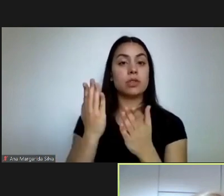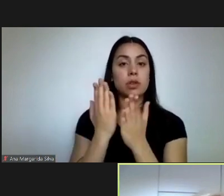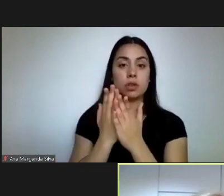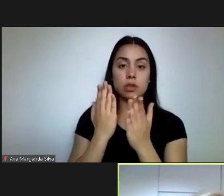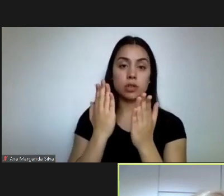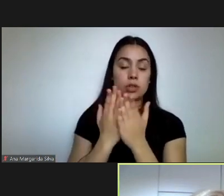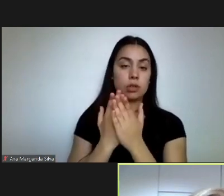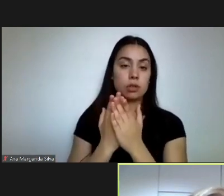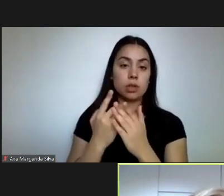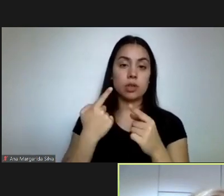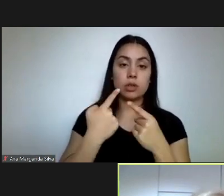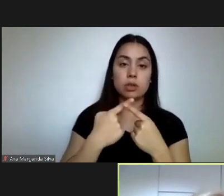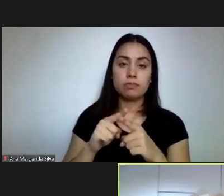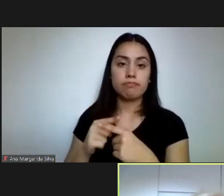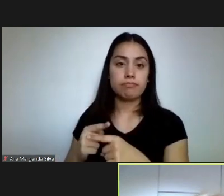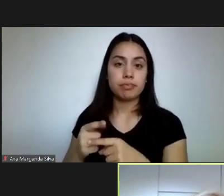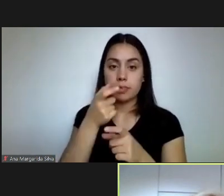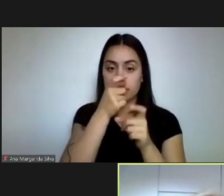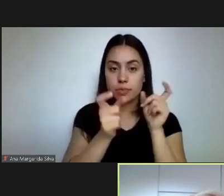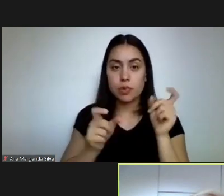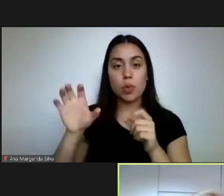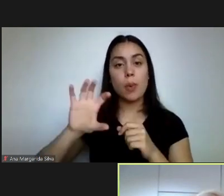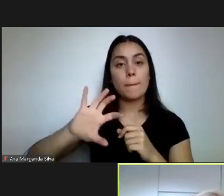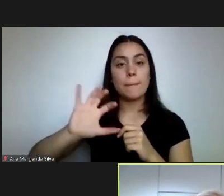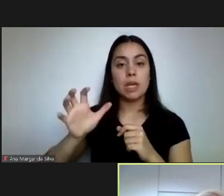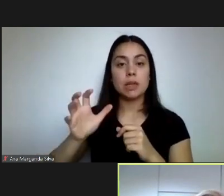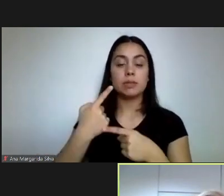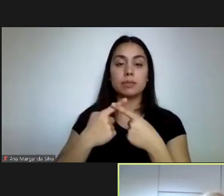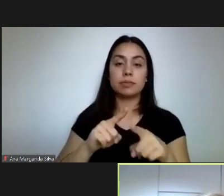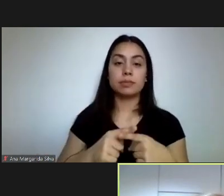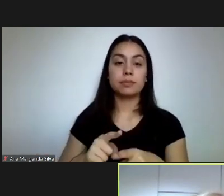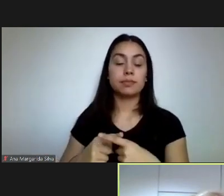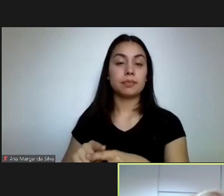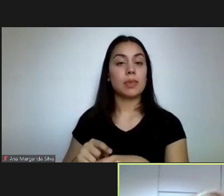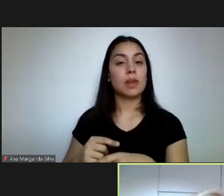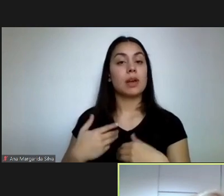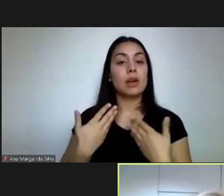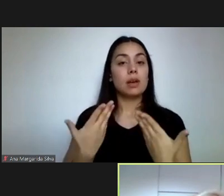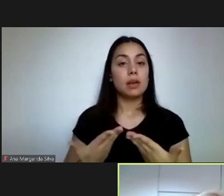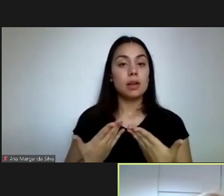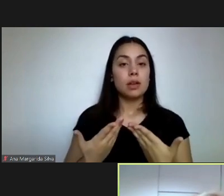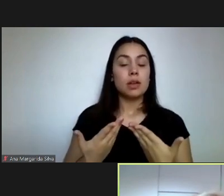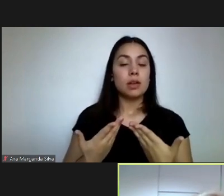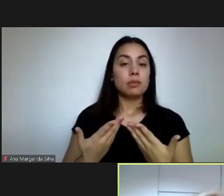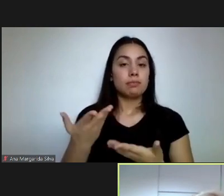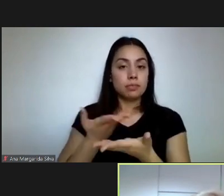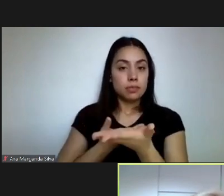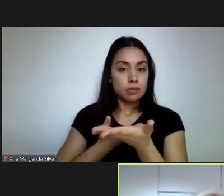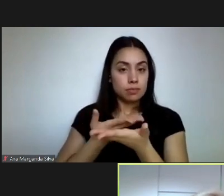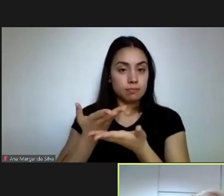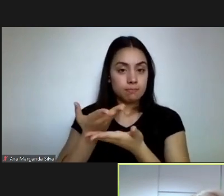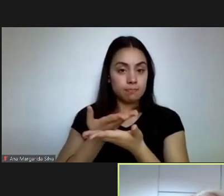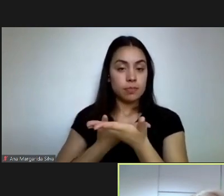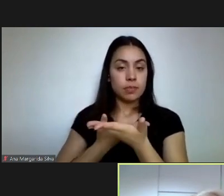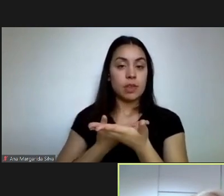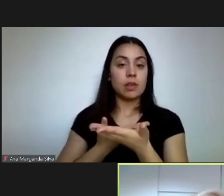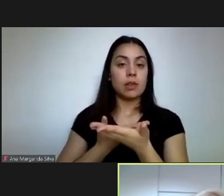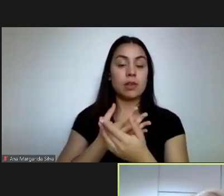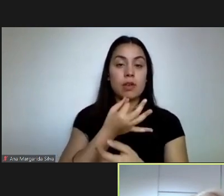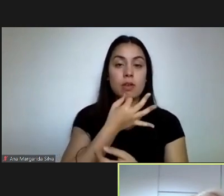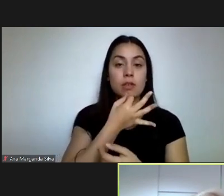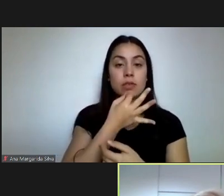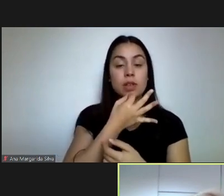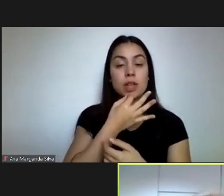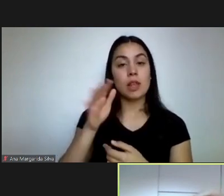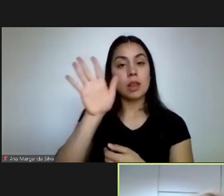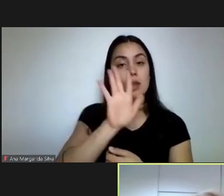Ana Raquel aqui ao início também, fazendo um bocadinho esta junção das nossas conversas, muitas destas nacionalidades